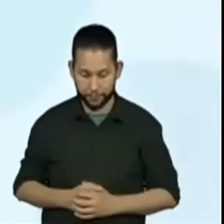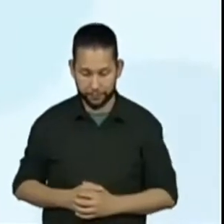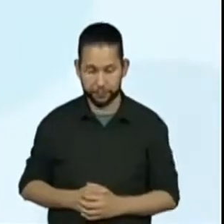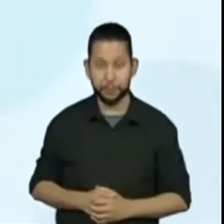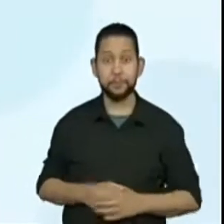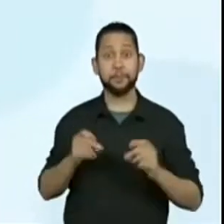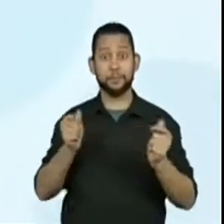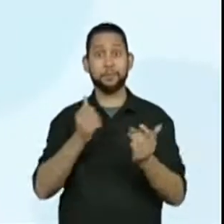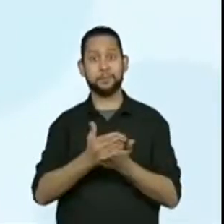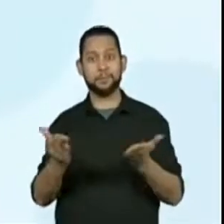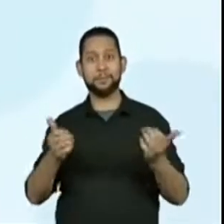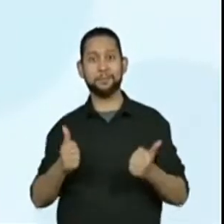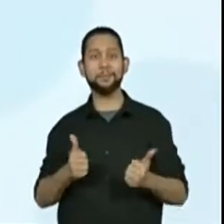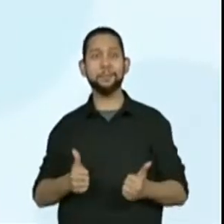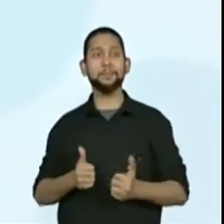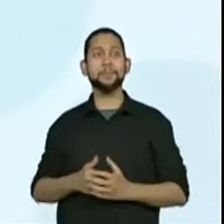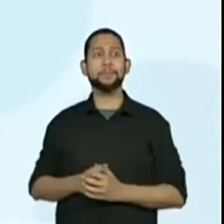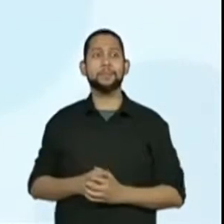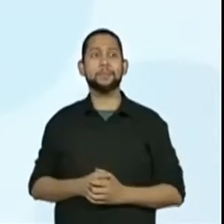Então, vamos lá?